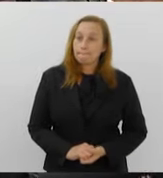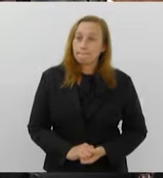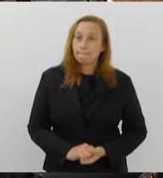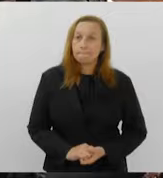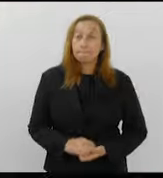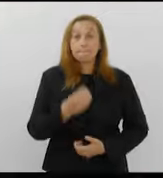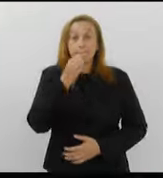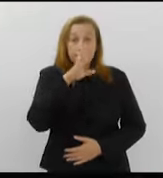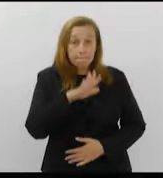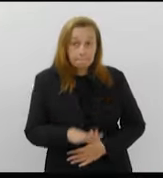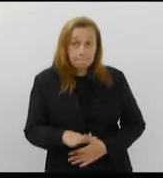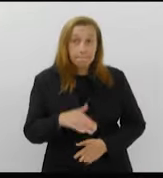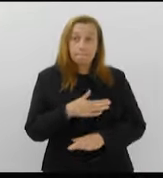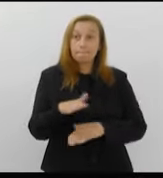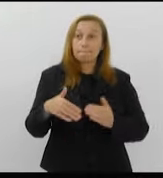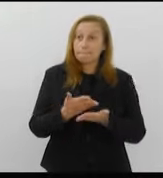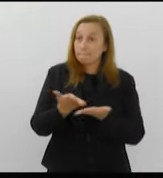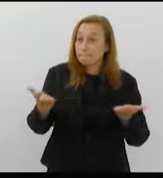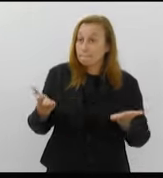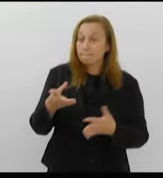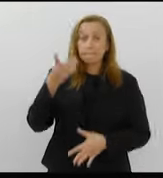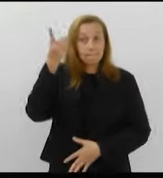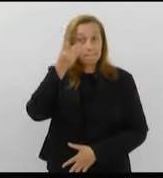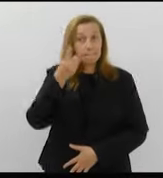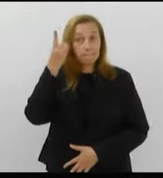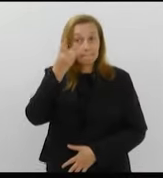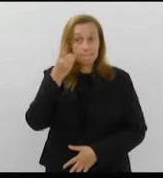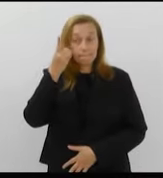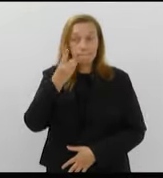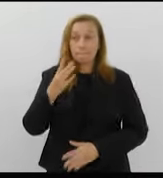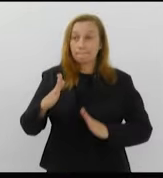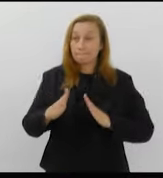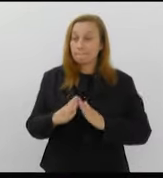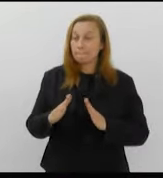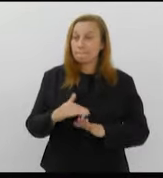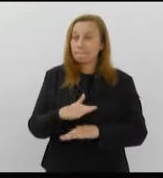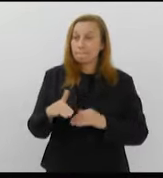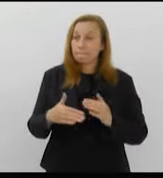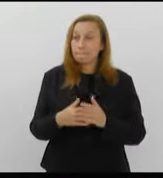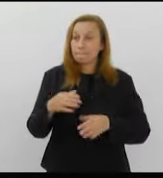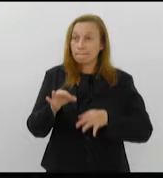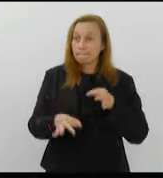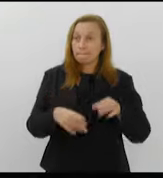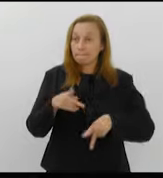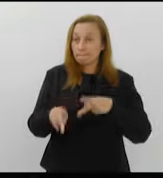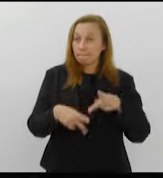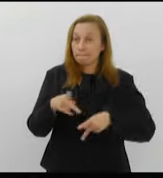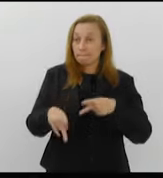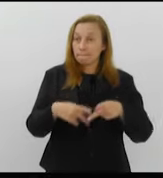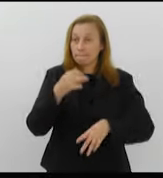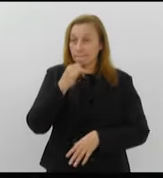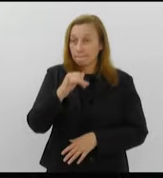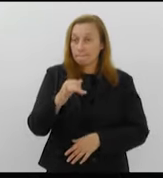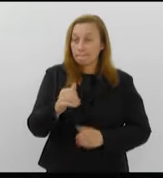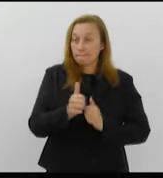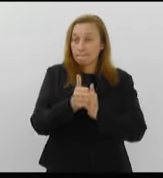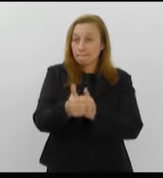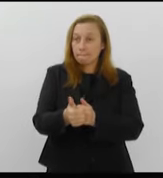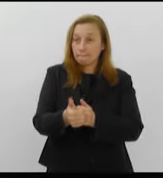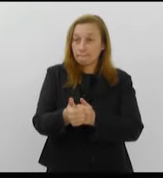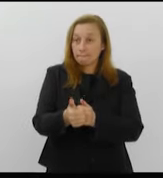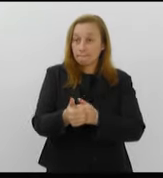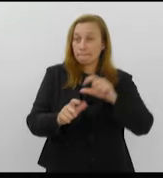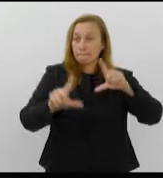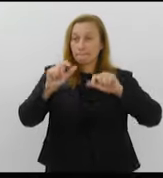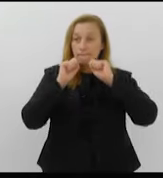Boa tarde a todas e todos os colegas deputados e presentes aqui na casa e a toda a população fluminense que nos acompanha, seja aqui, seja